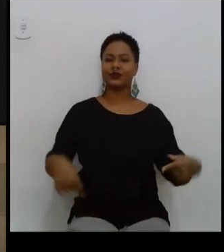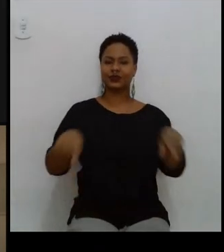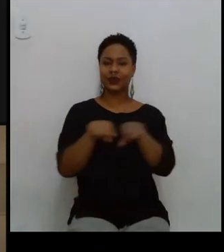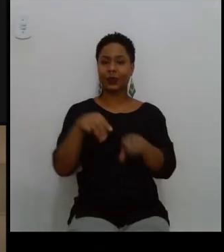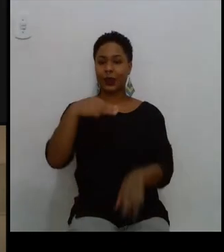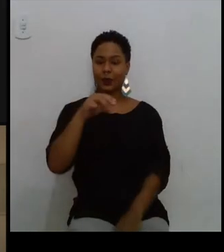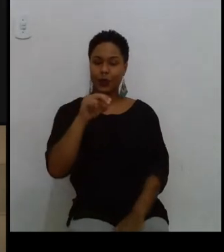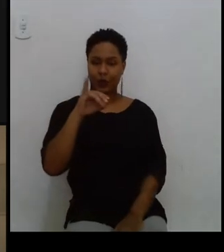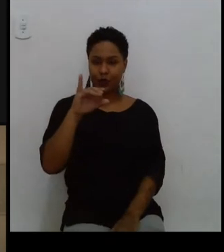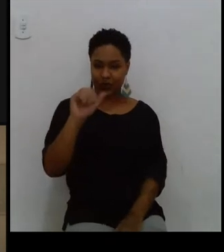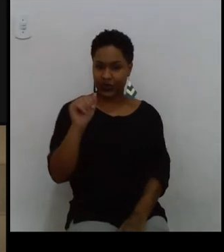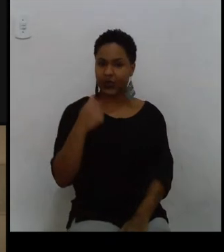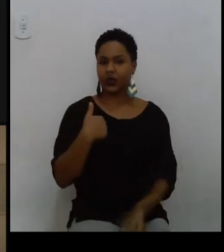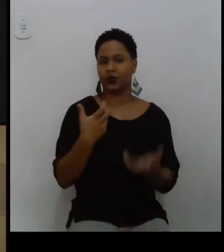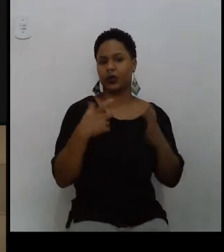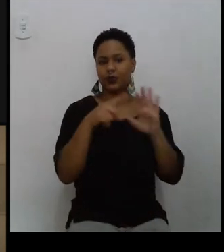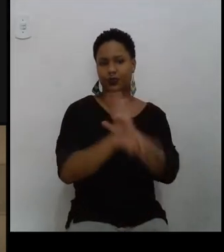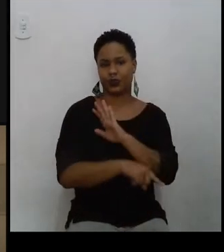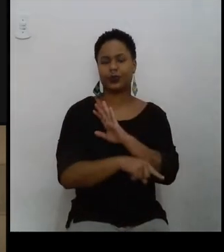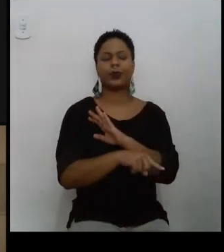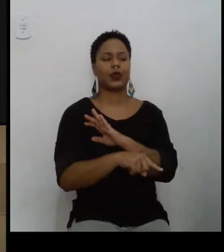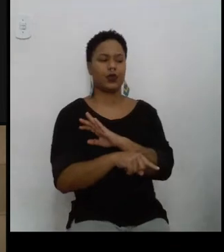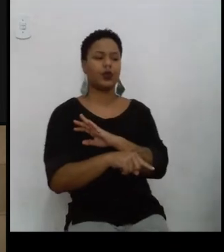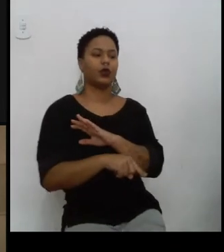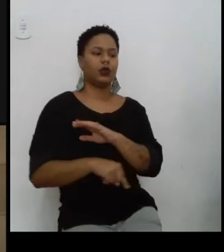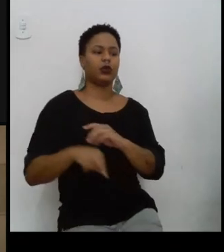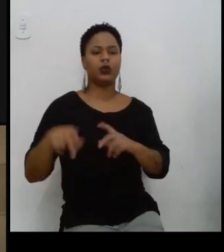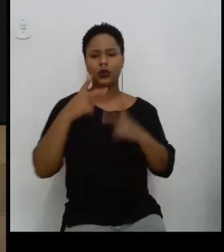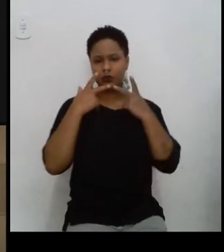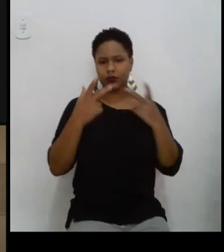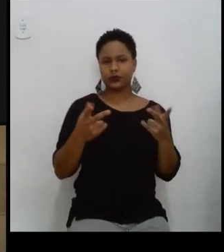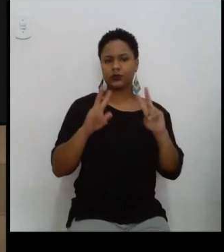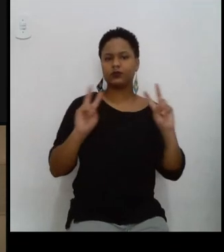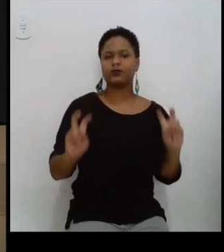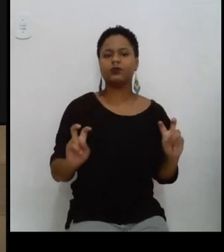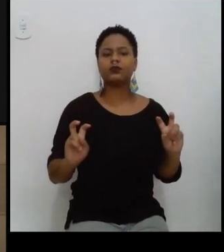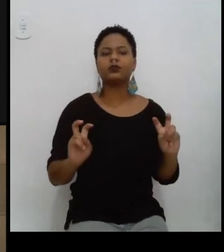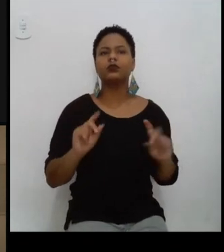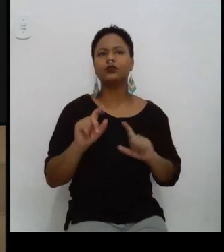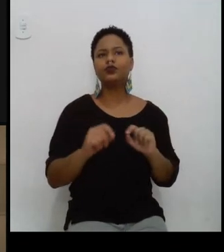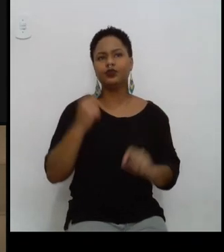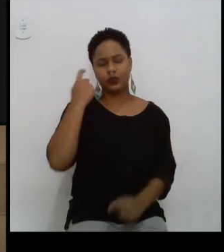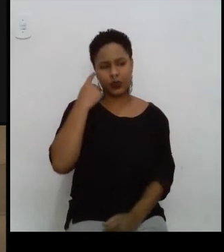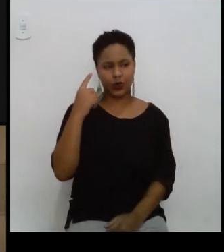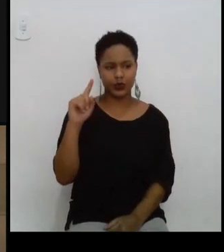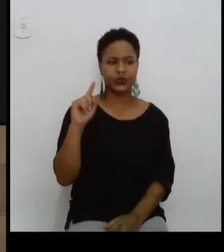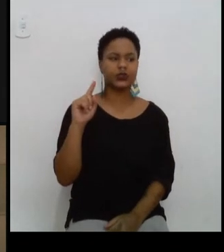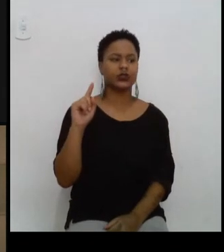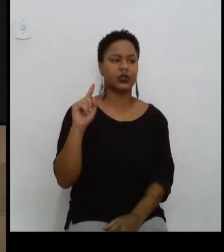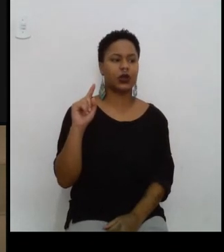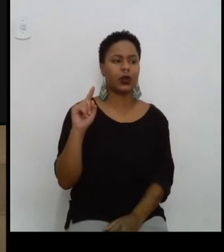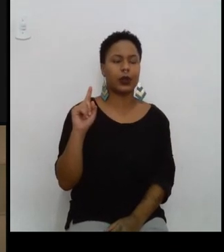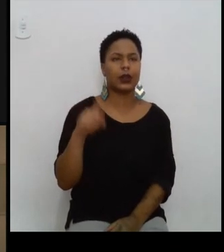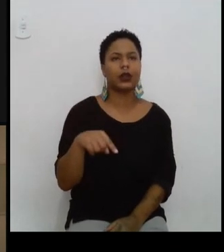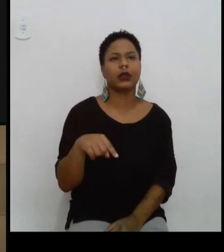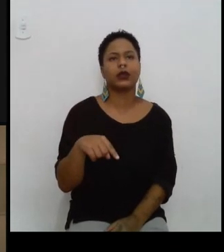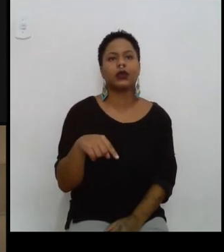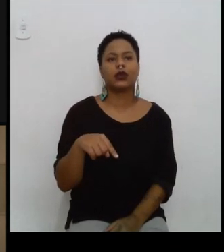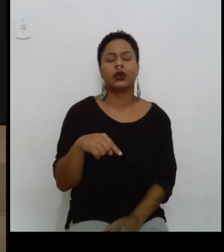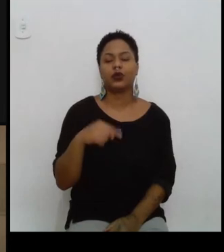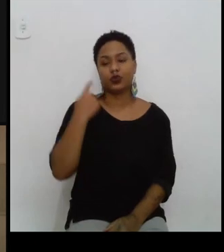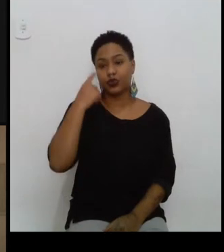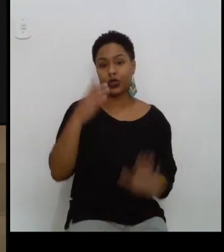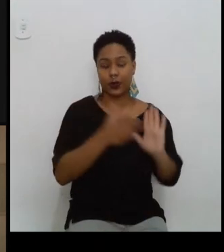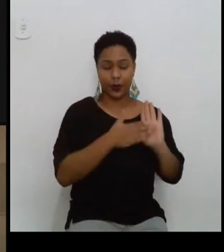é aquela outras a dimensão do do dia da proposta